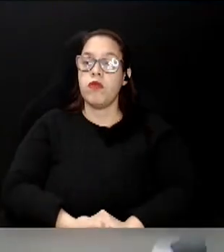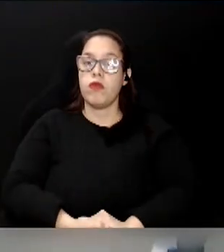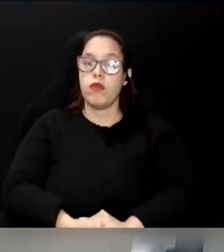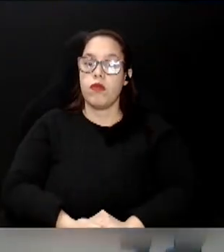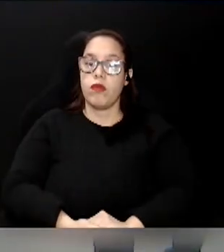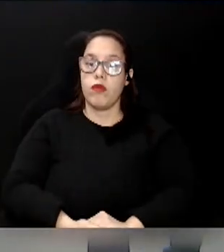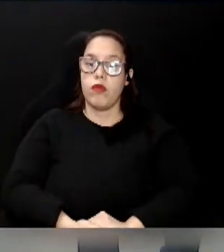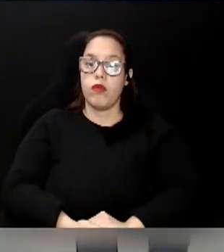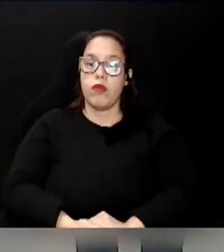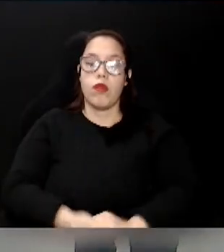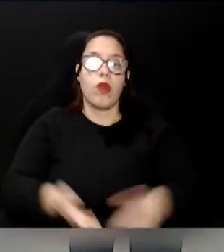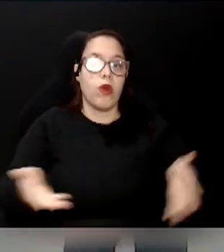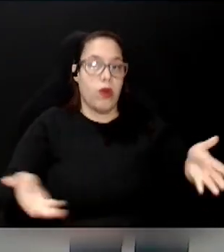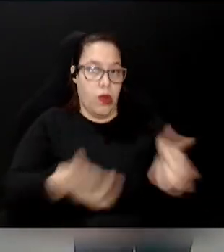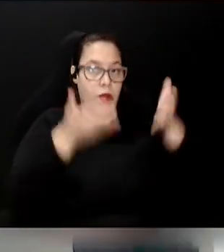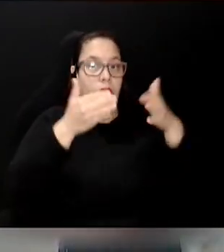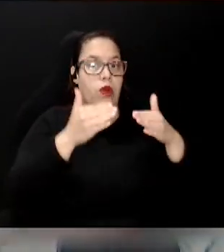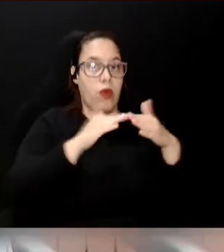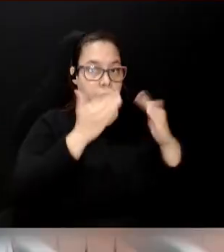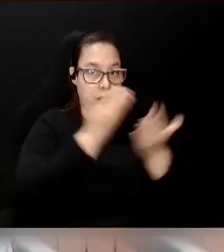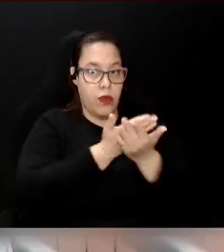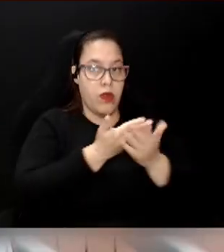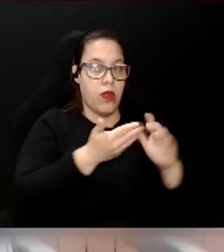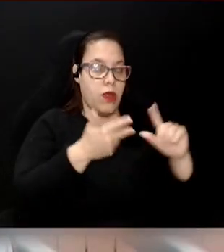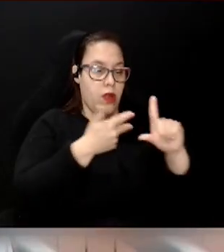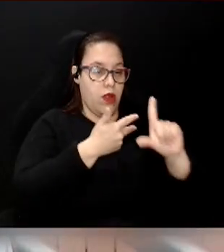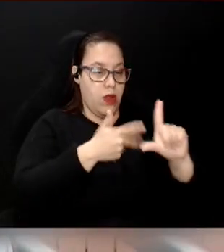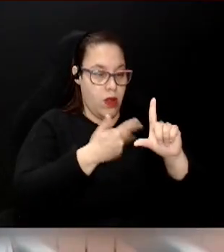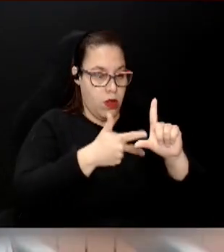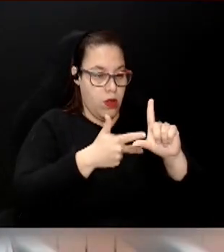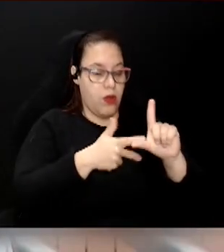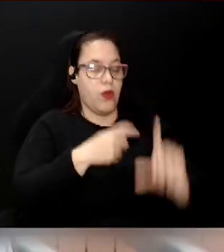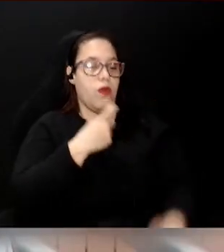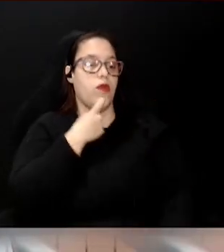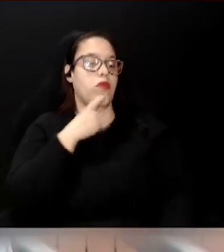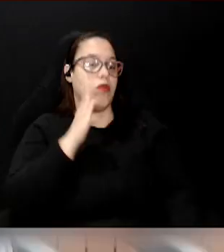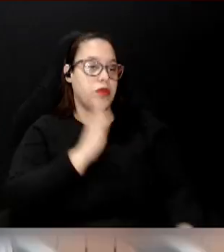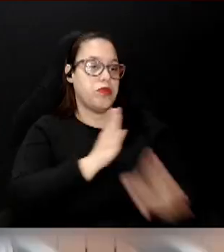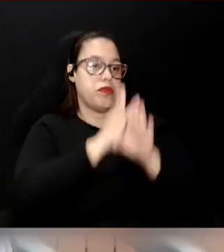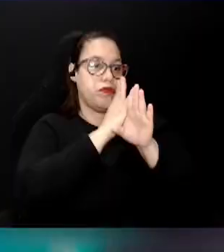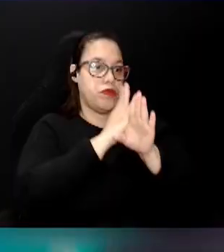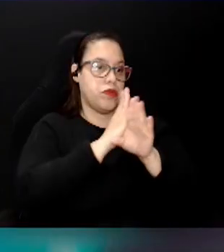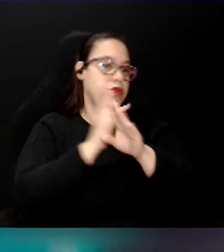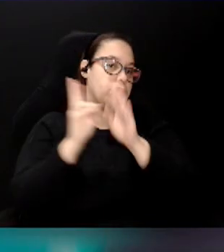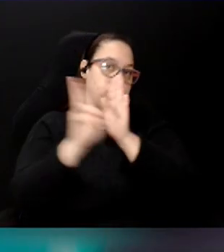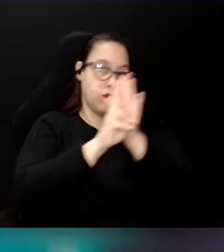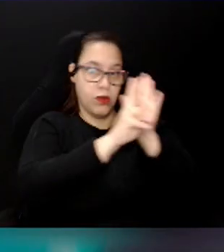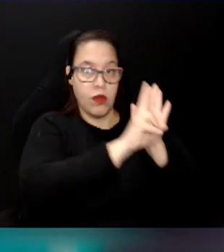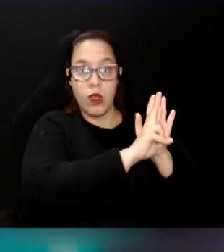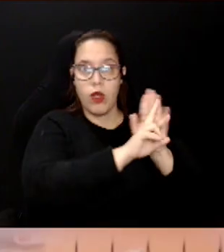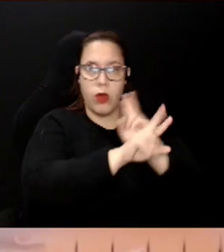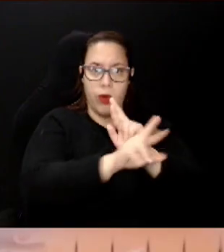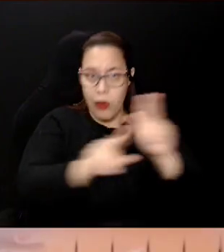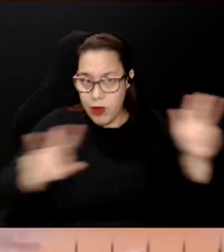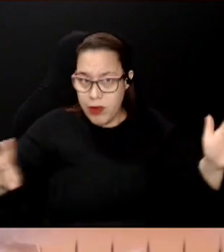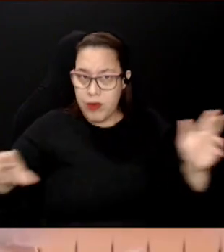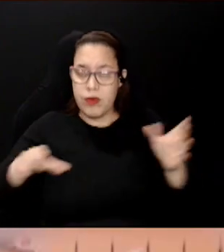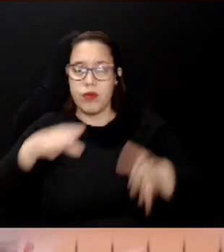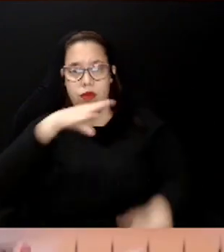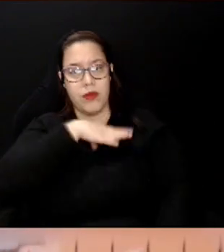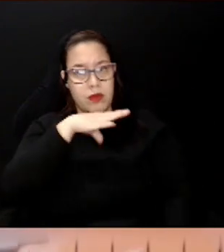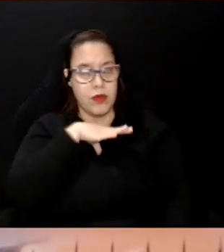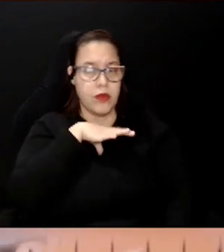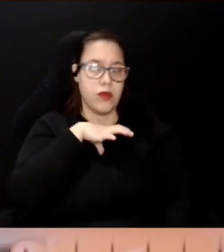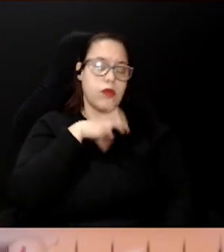Promovido pela Escola do Legislativo de Campinas, o encontro reuniu representantes de diversas cidades do estado para